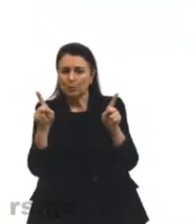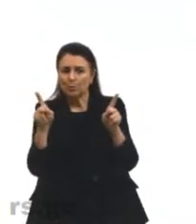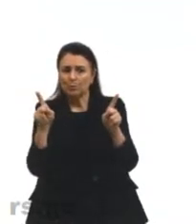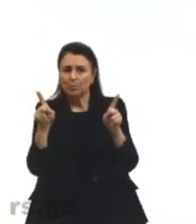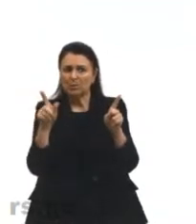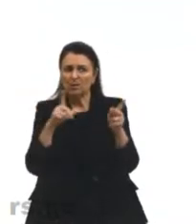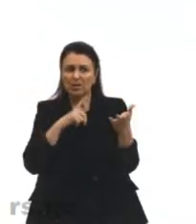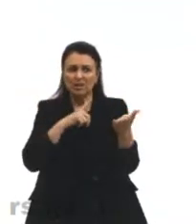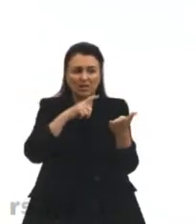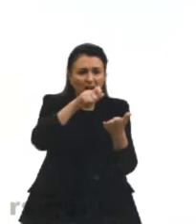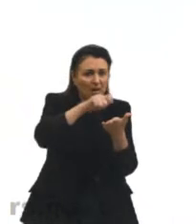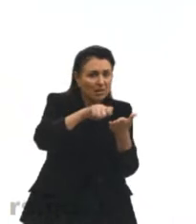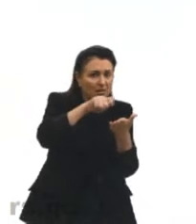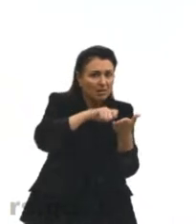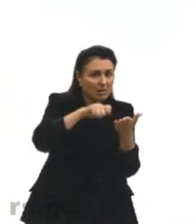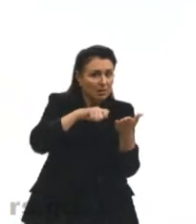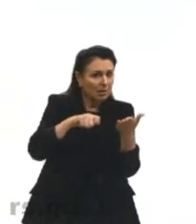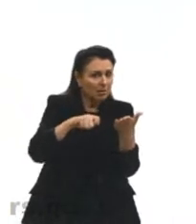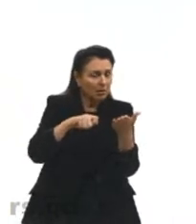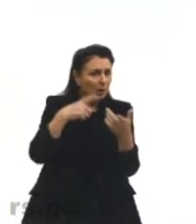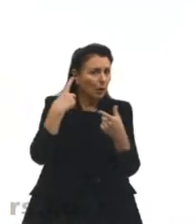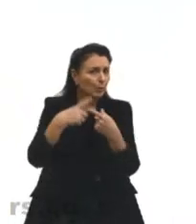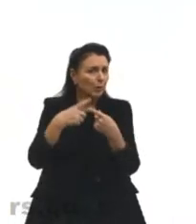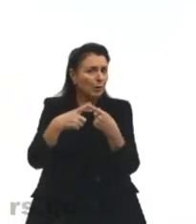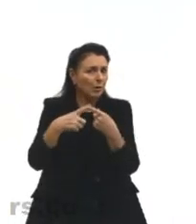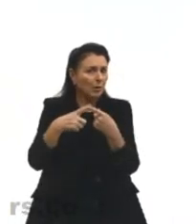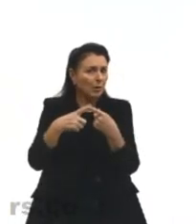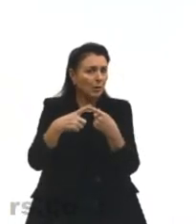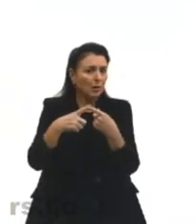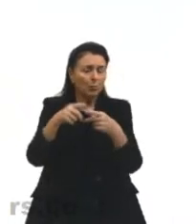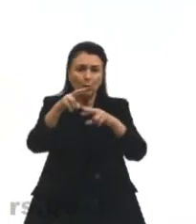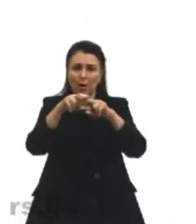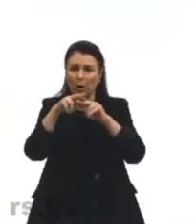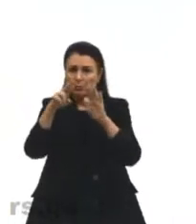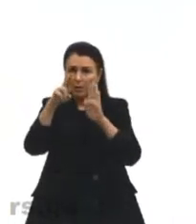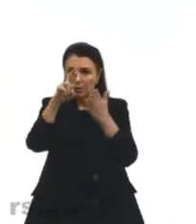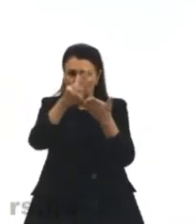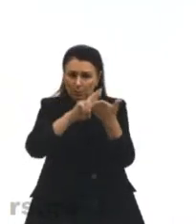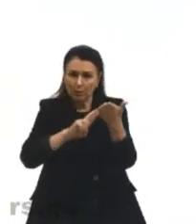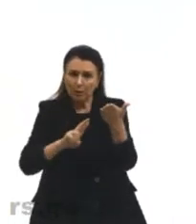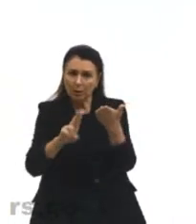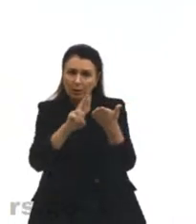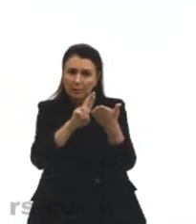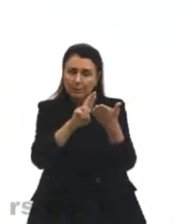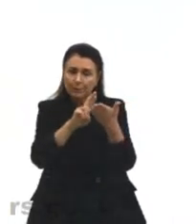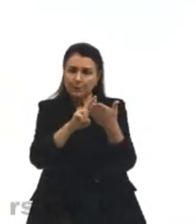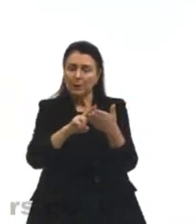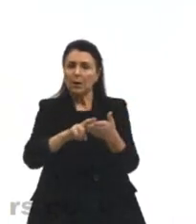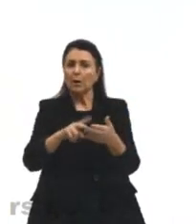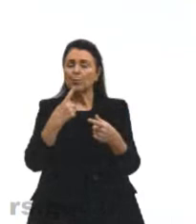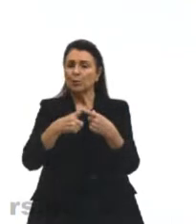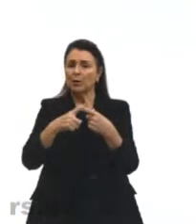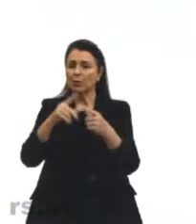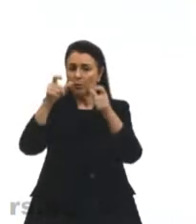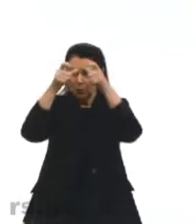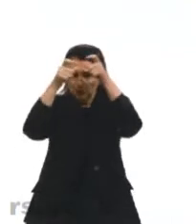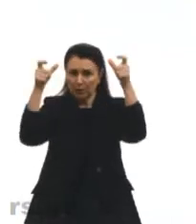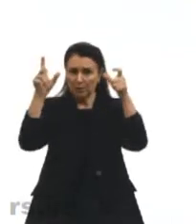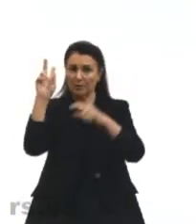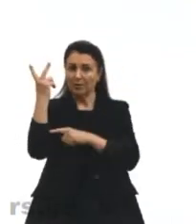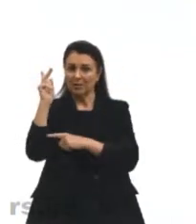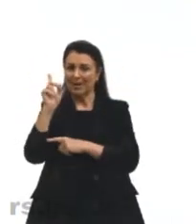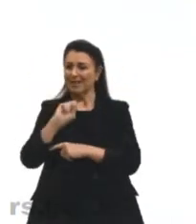escrita por ter pela questão dos relatos o conhecimento histórico de um conhecimento que ele a